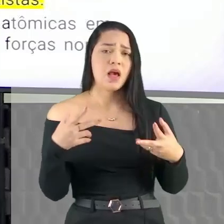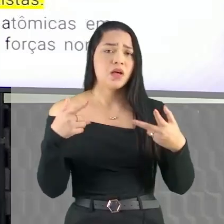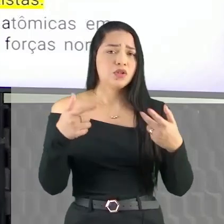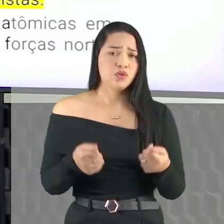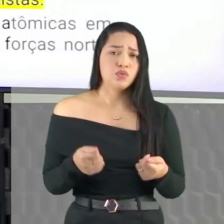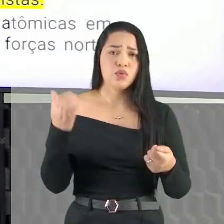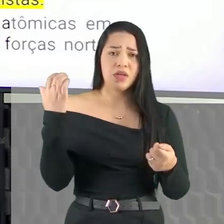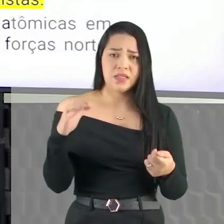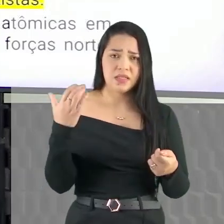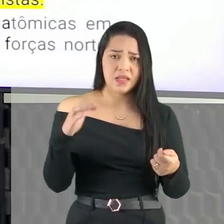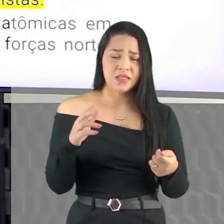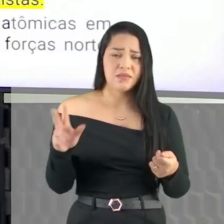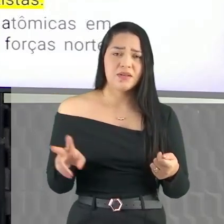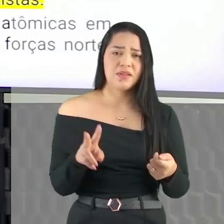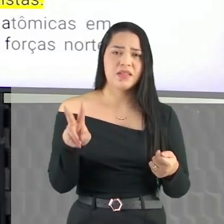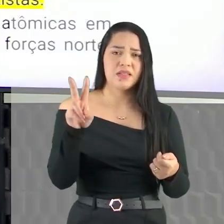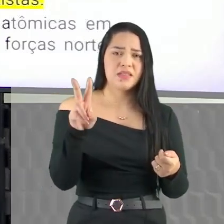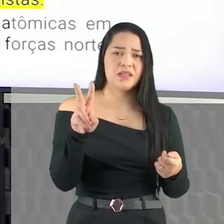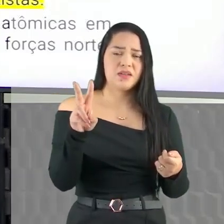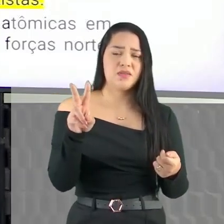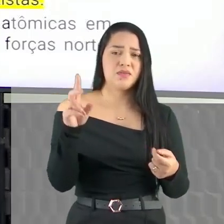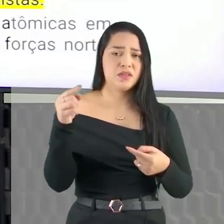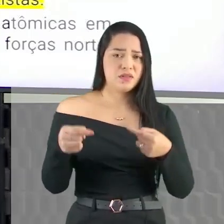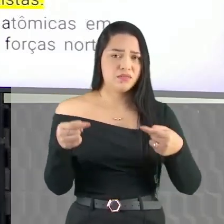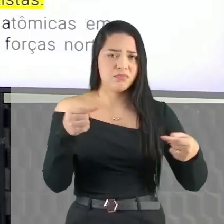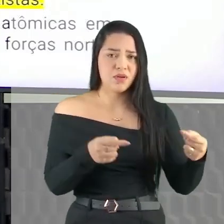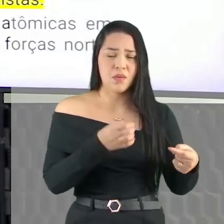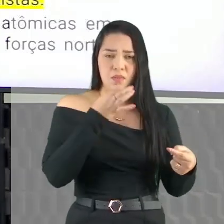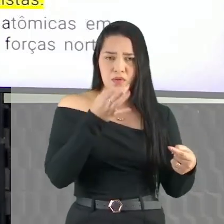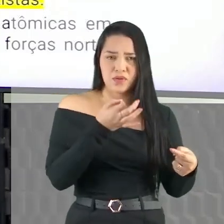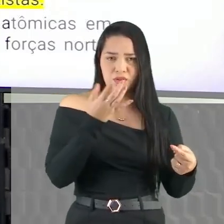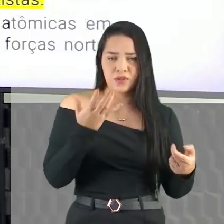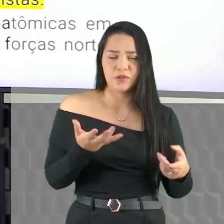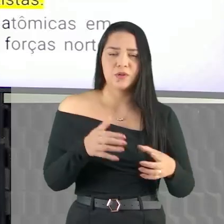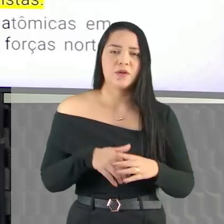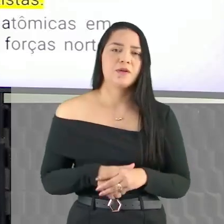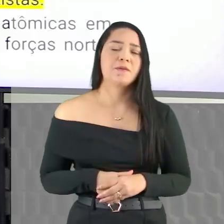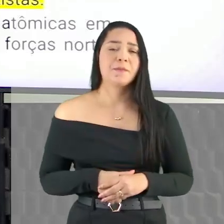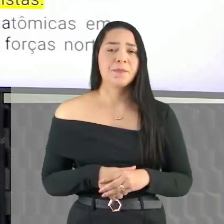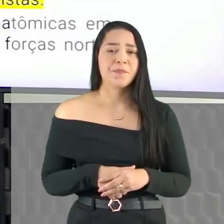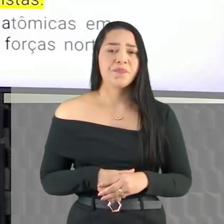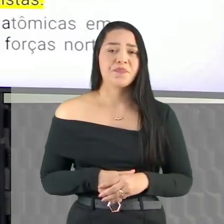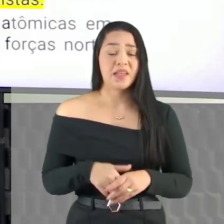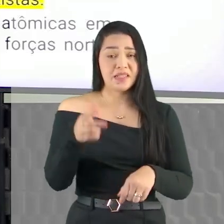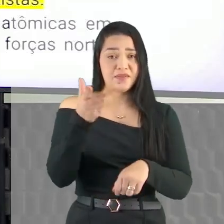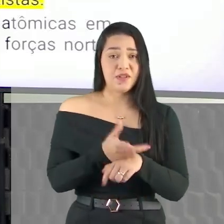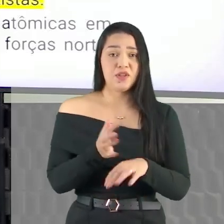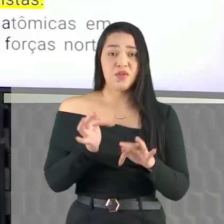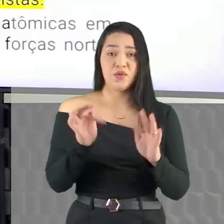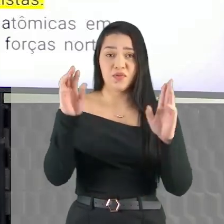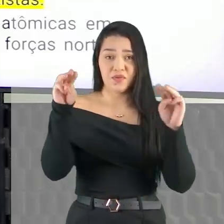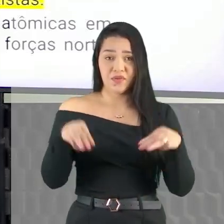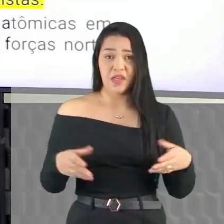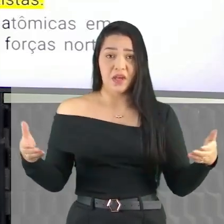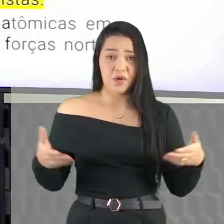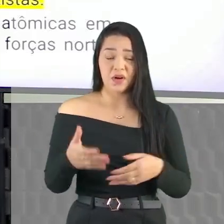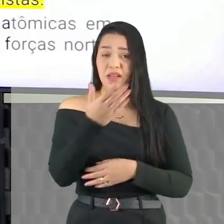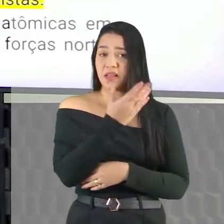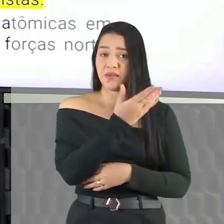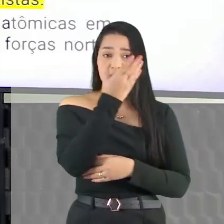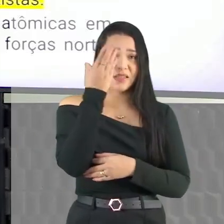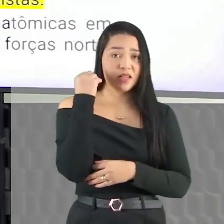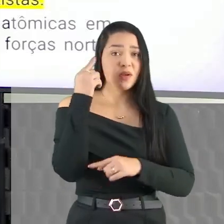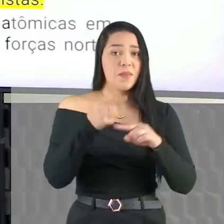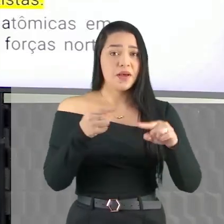à tona a ciência para a validação desse discurso político através de Hitler. Bom, esse vídeo termina por aqui. Não esqueçam